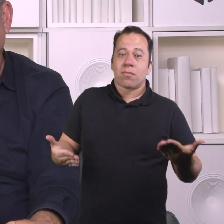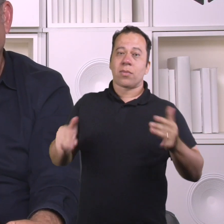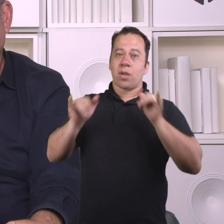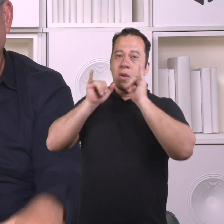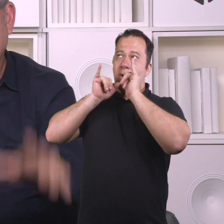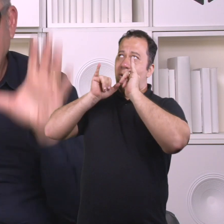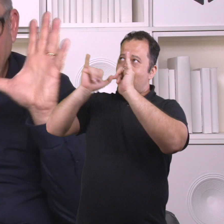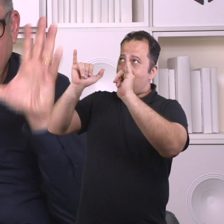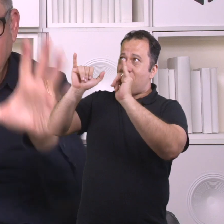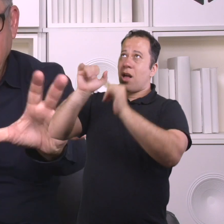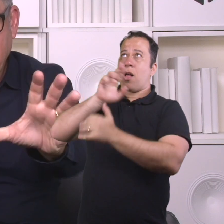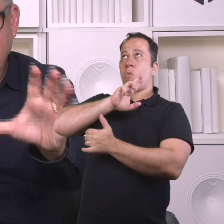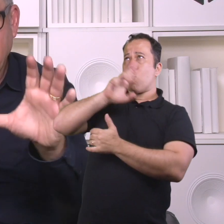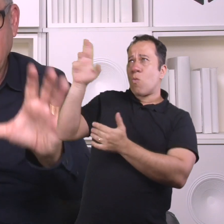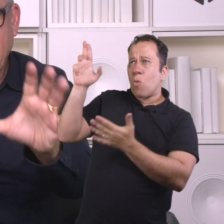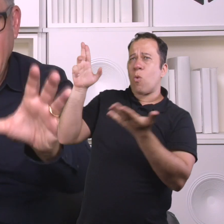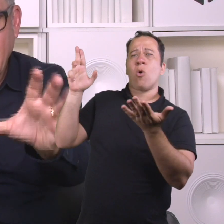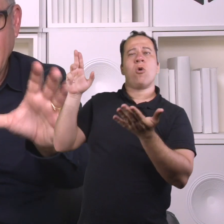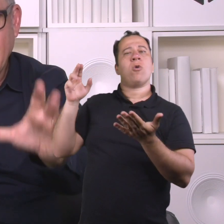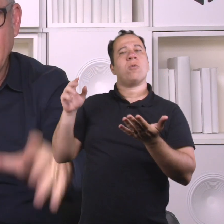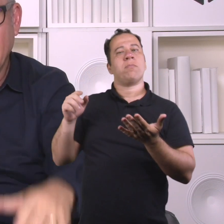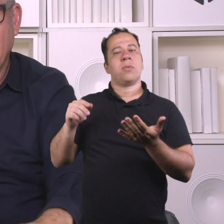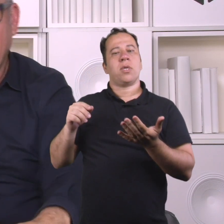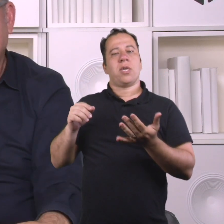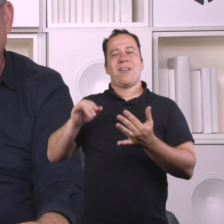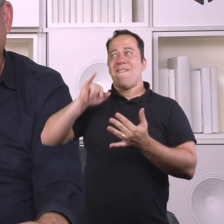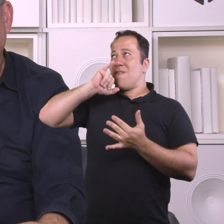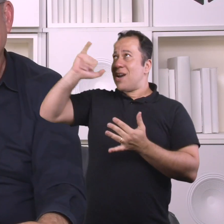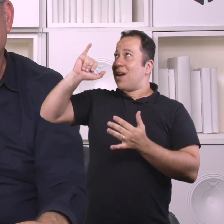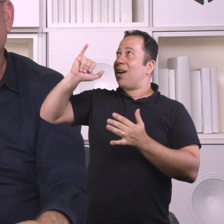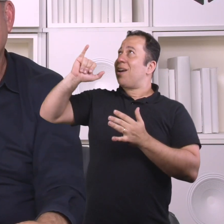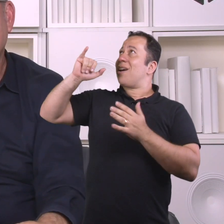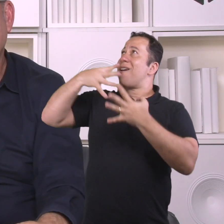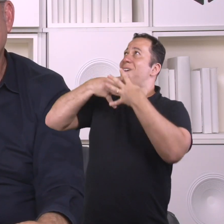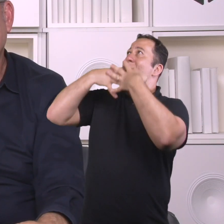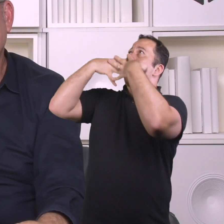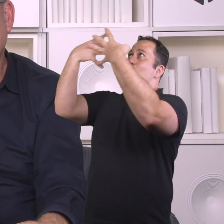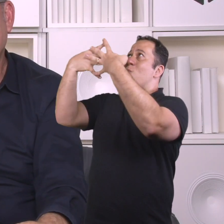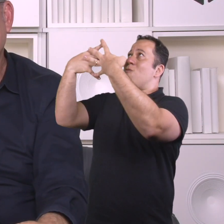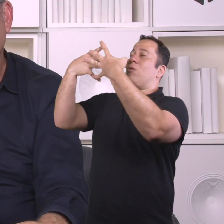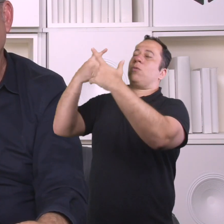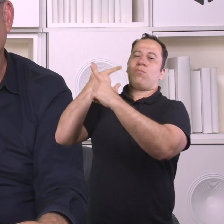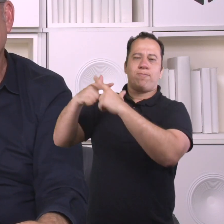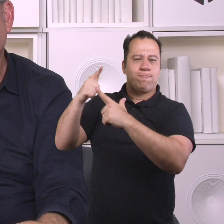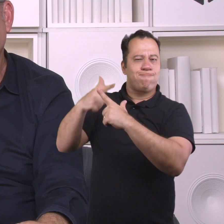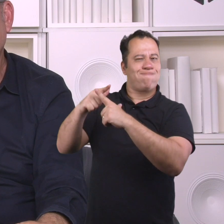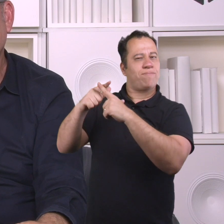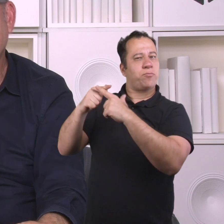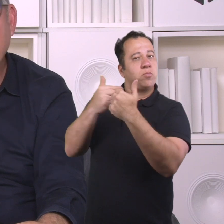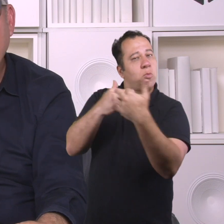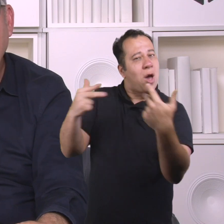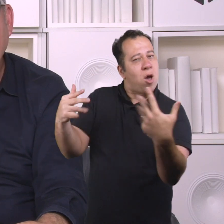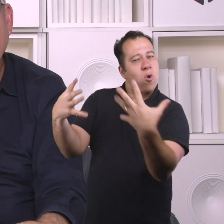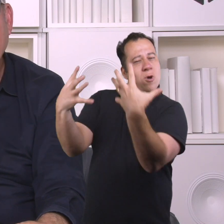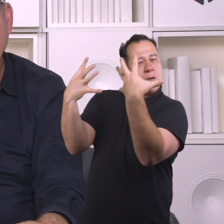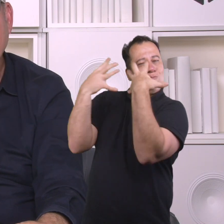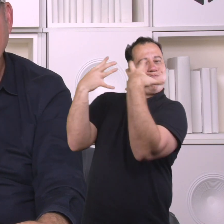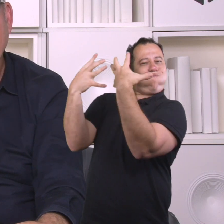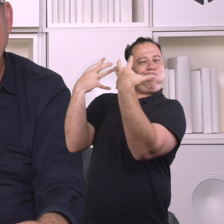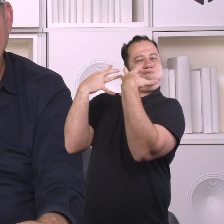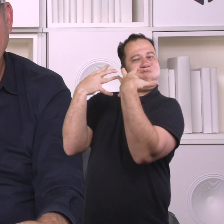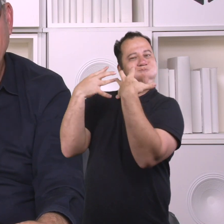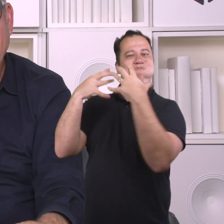potestades, lançar luz sobre elas, isso talvez que Jesus esteja dizendo sobre os seus